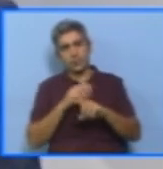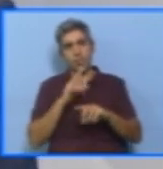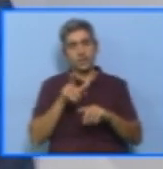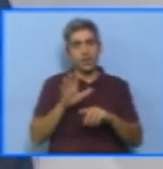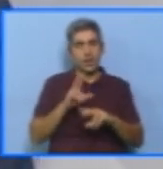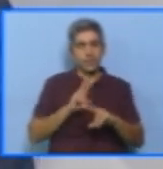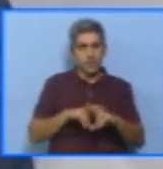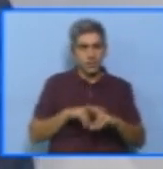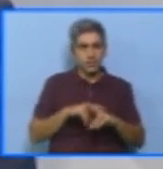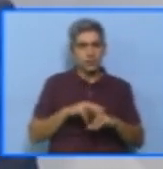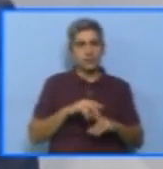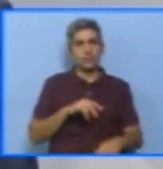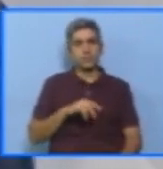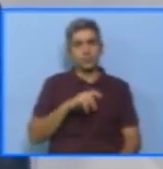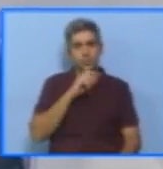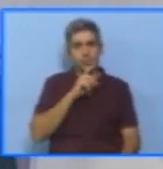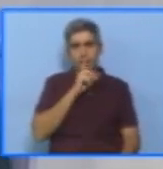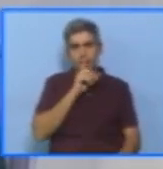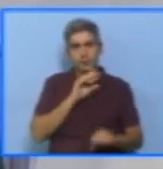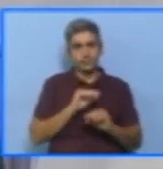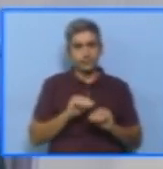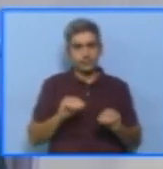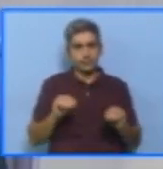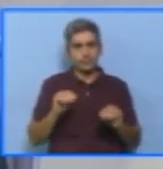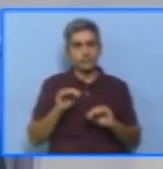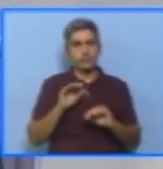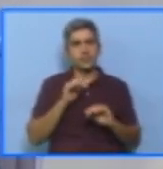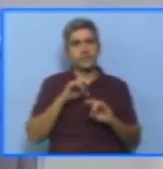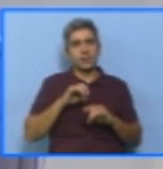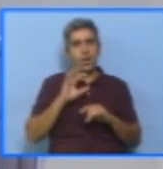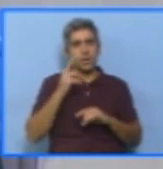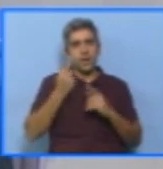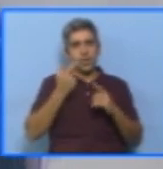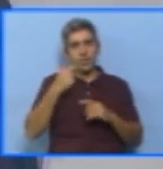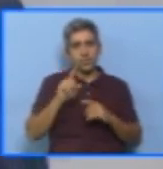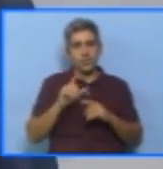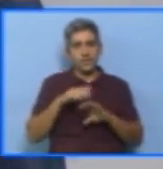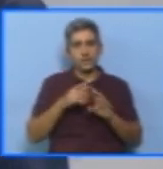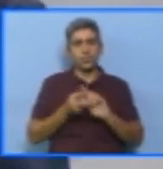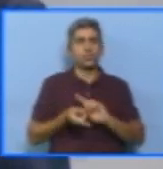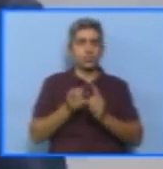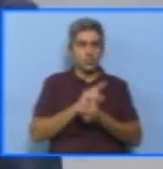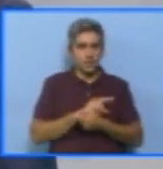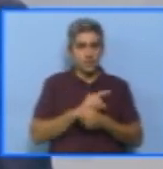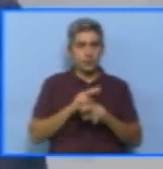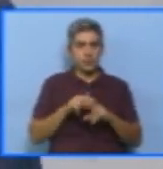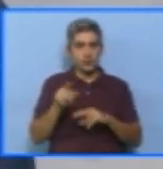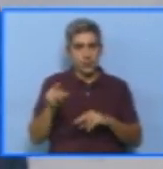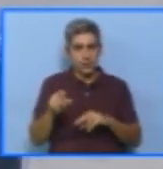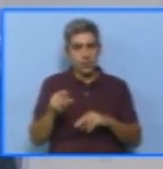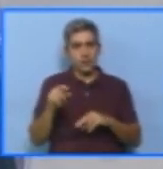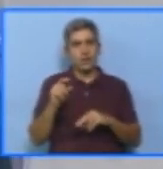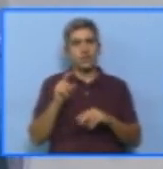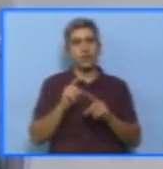preso, podia estar quieto, calado, para que não lhe acontecesse nada. É o contrário. A prisão para ele